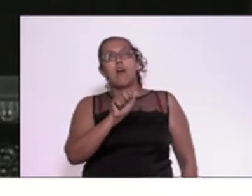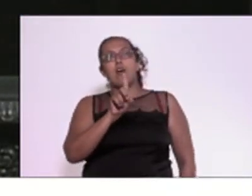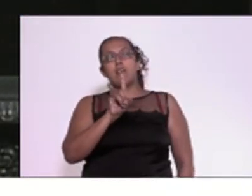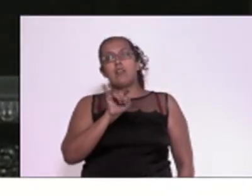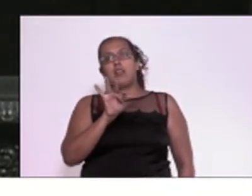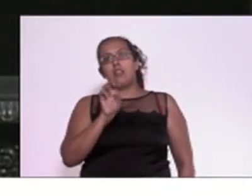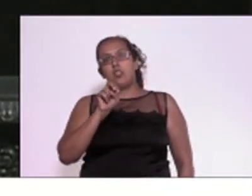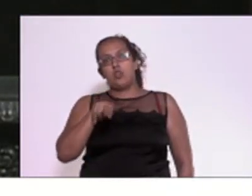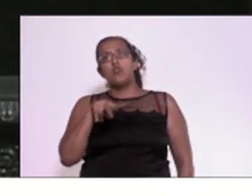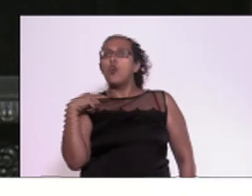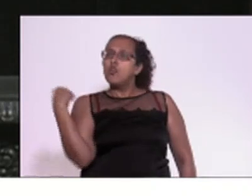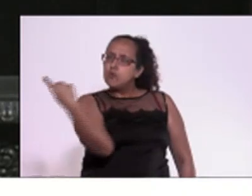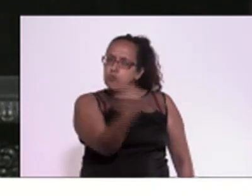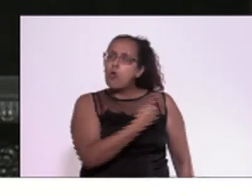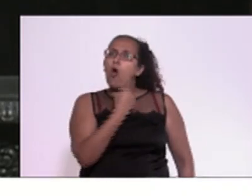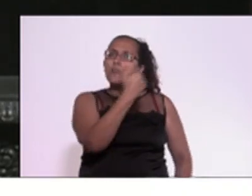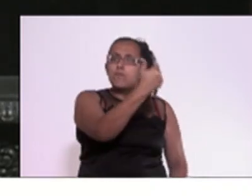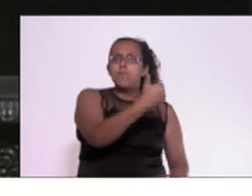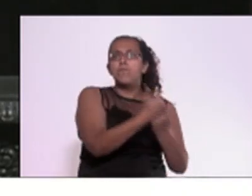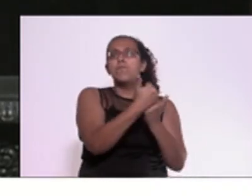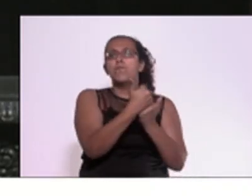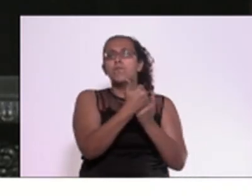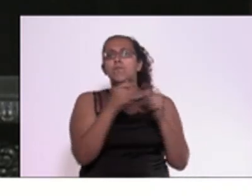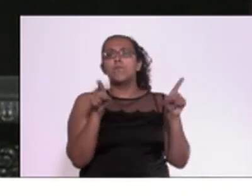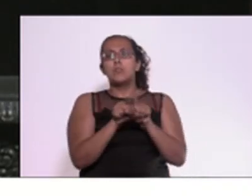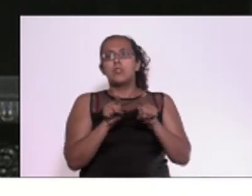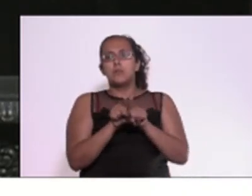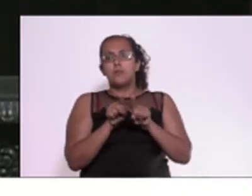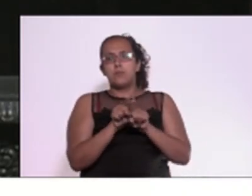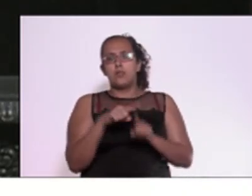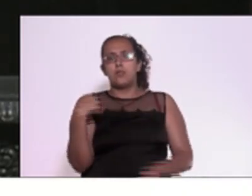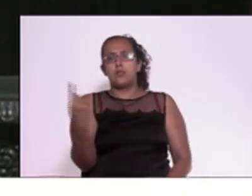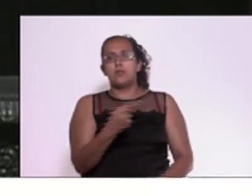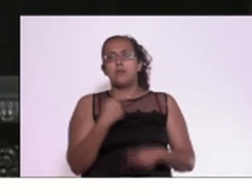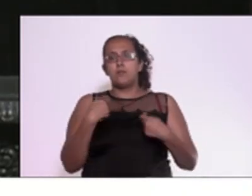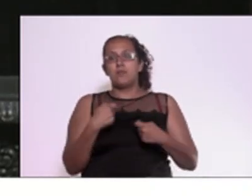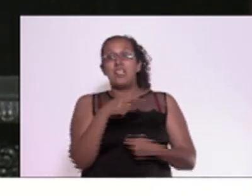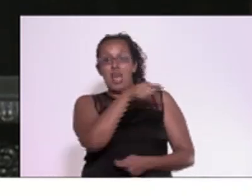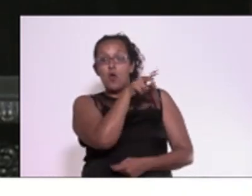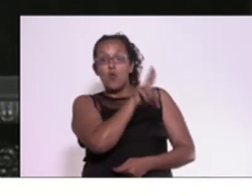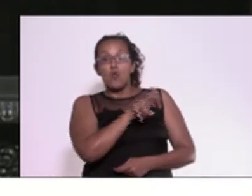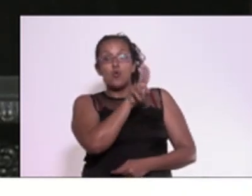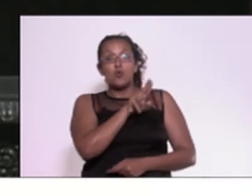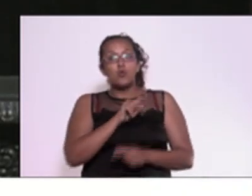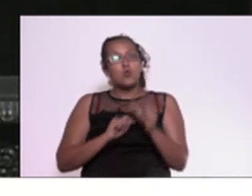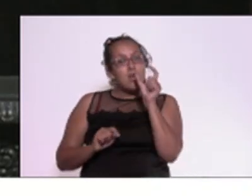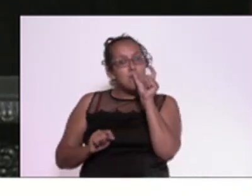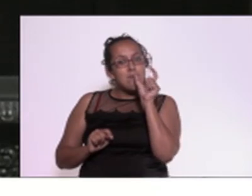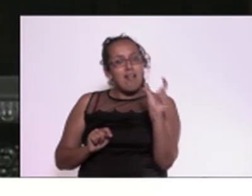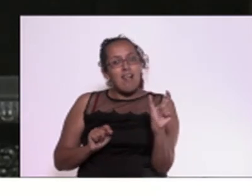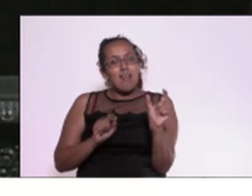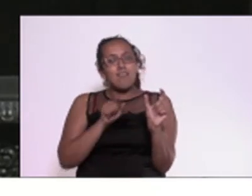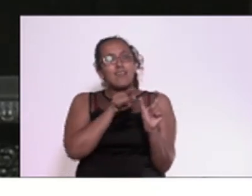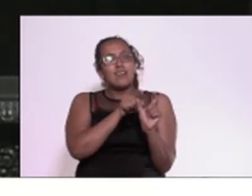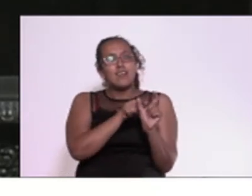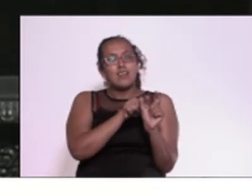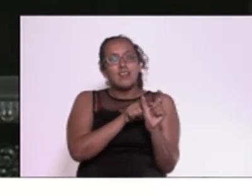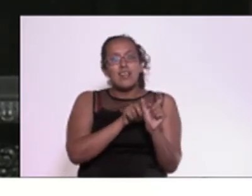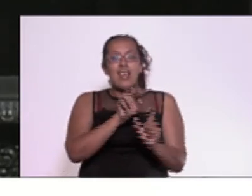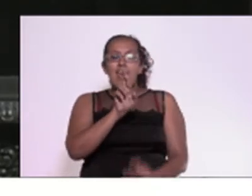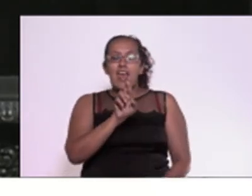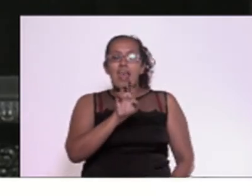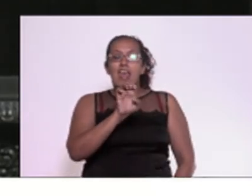cidade chamada Vilhena, e sem nunca ter pensado em invenções, inventei o projeto Meu Valor, que além de ensinar